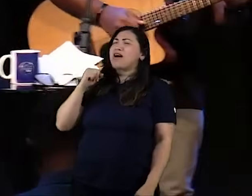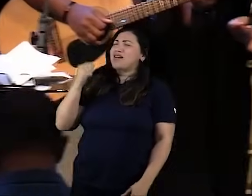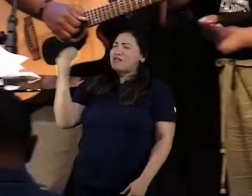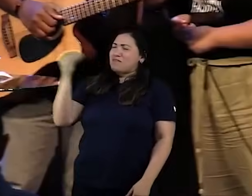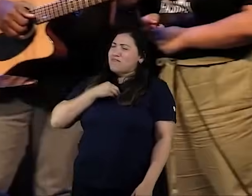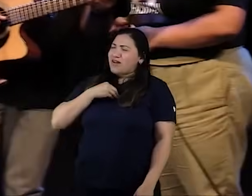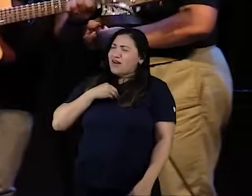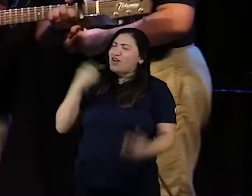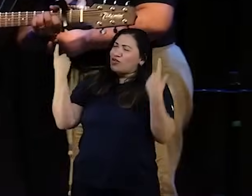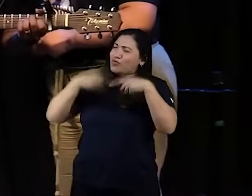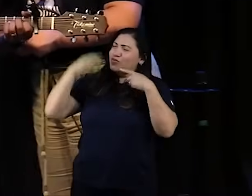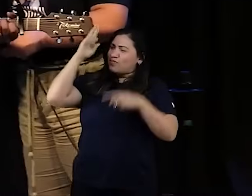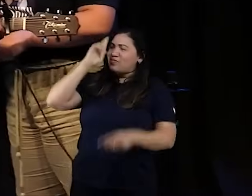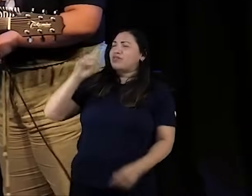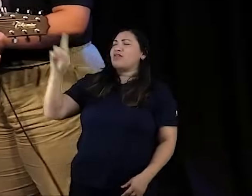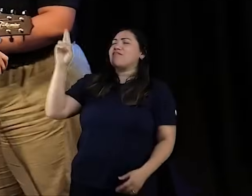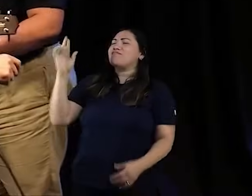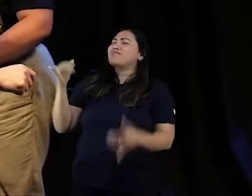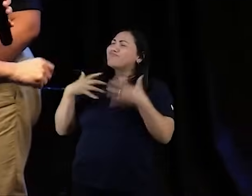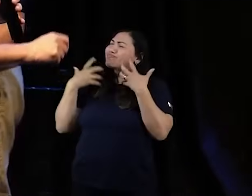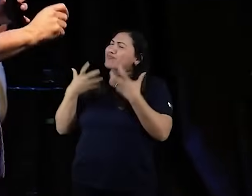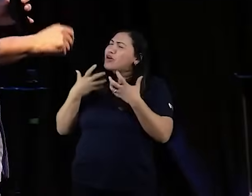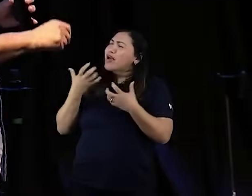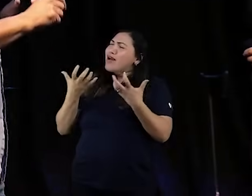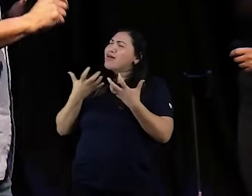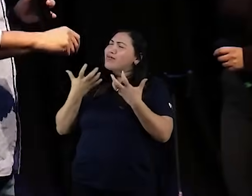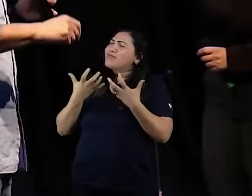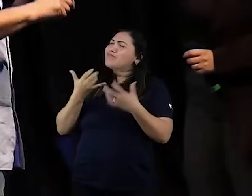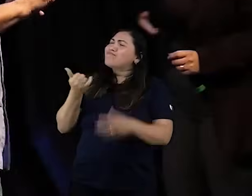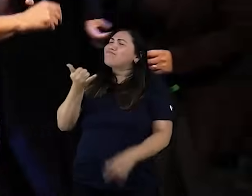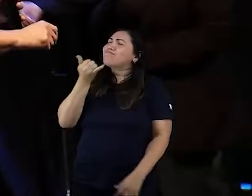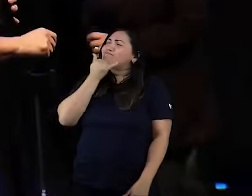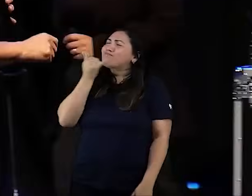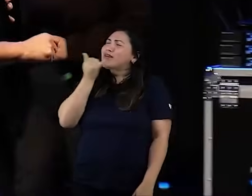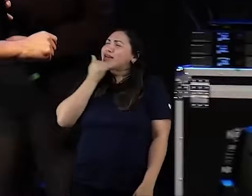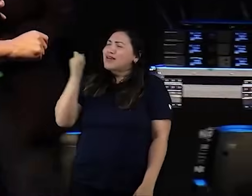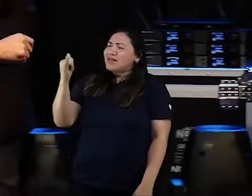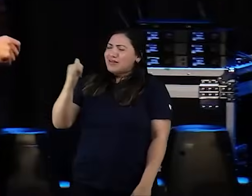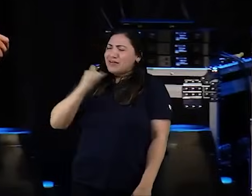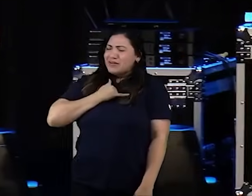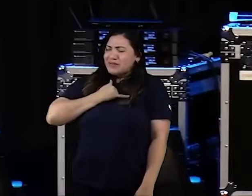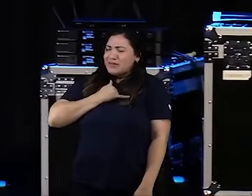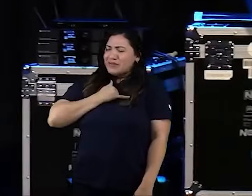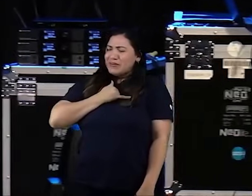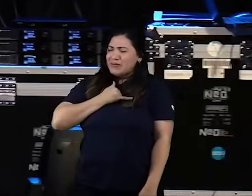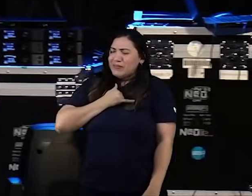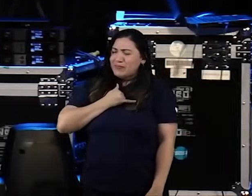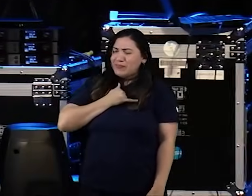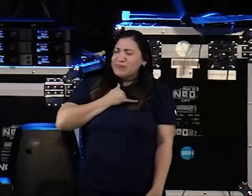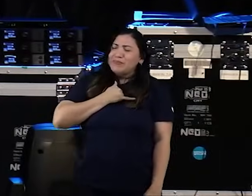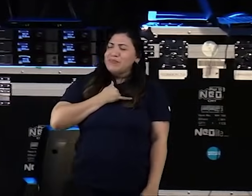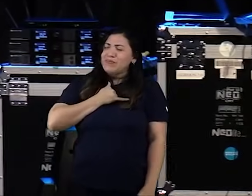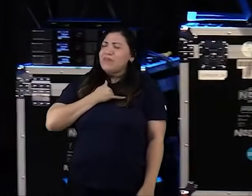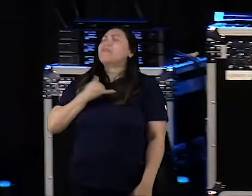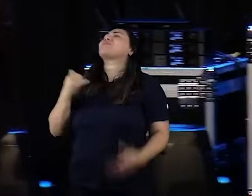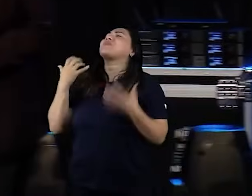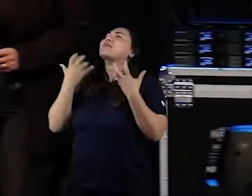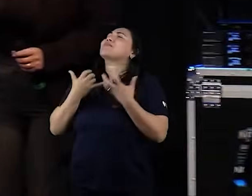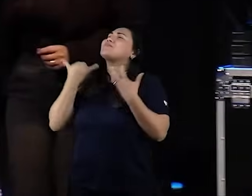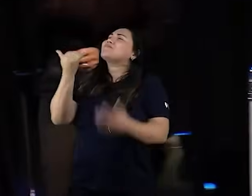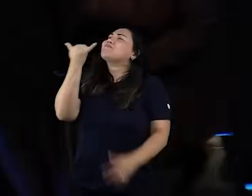Senhor eu quero pedir perdão por toda Aliança em julgo desigual eu quero te pedir